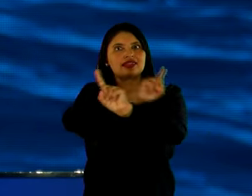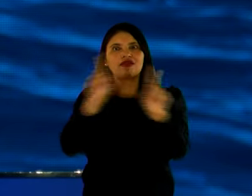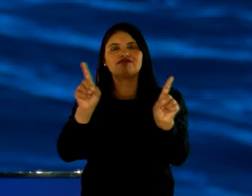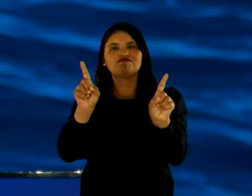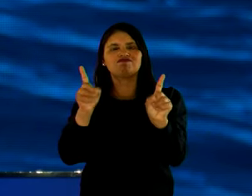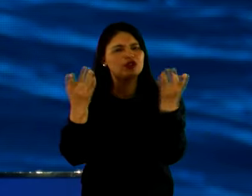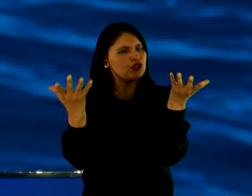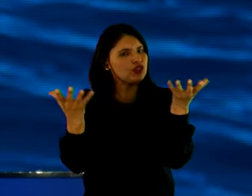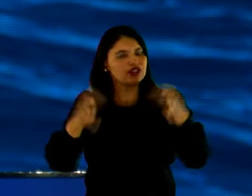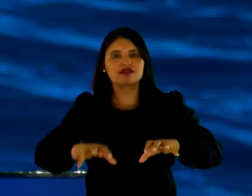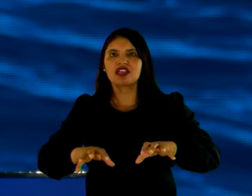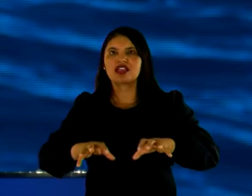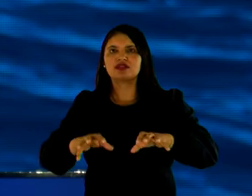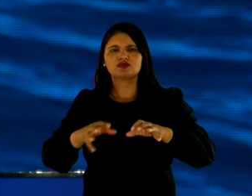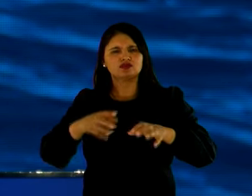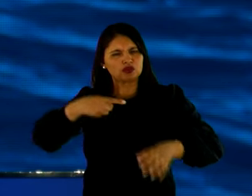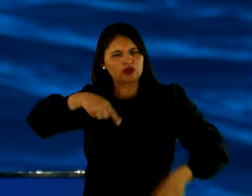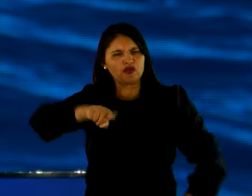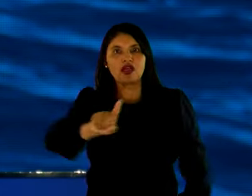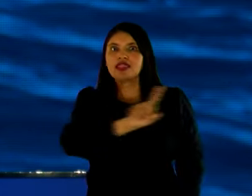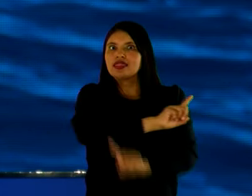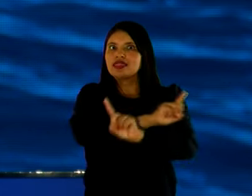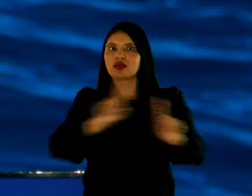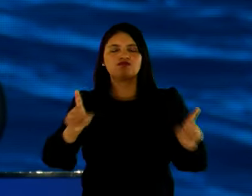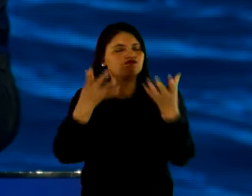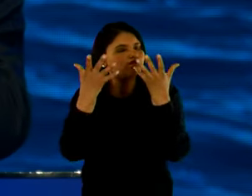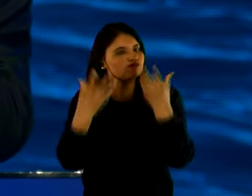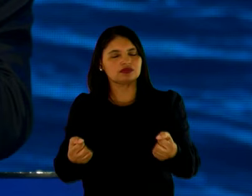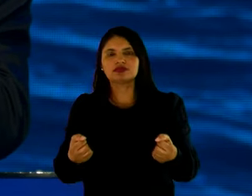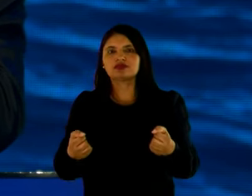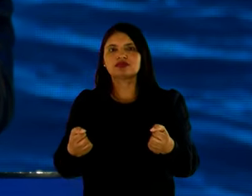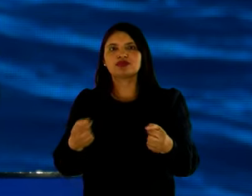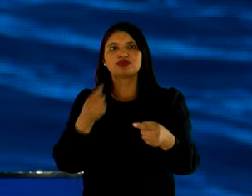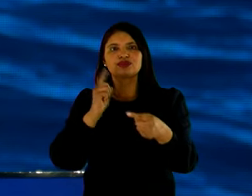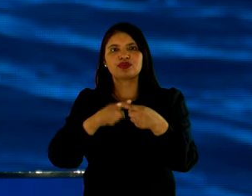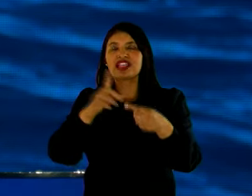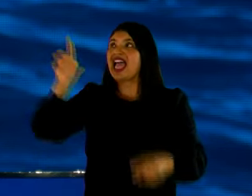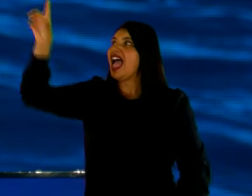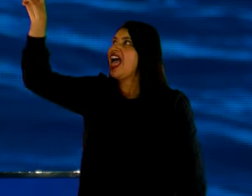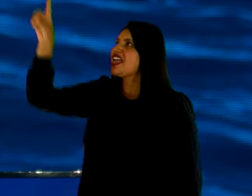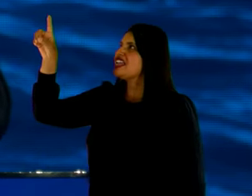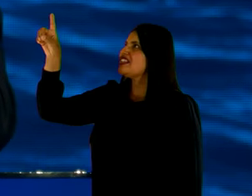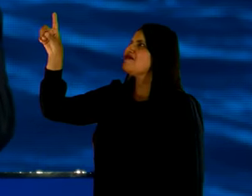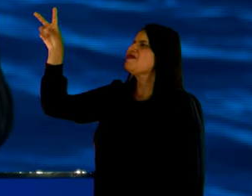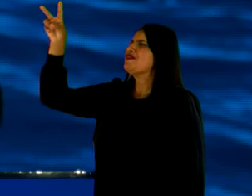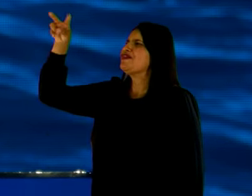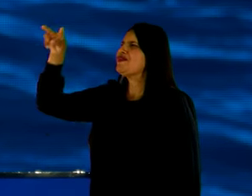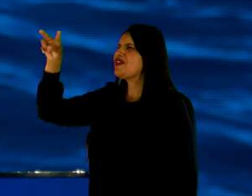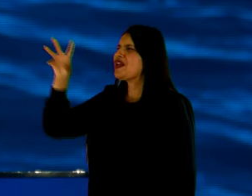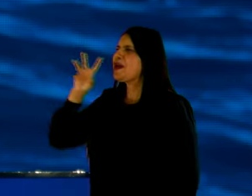não quero, não vou, não aceito, eu tenho um Deus que tudo pode."